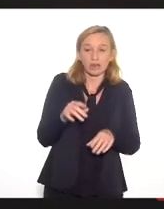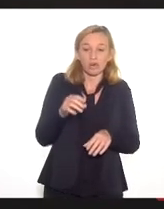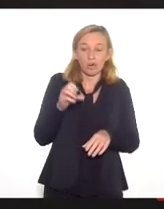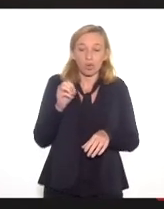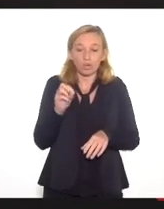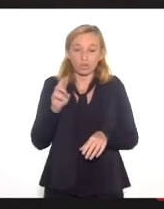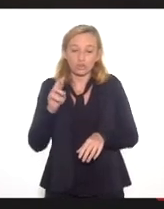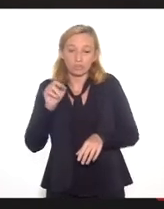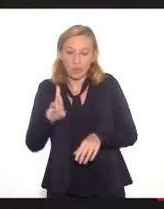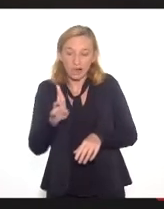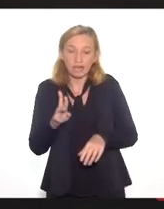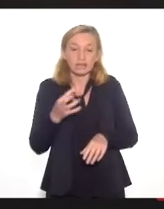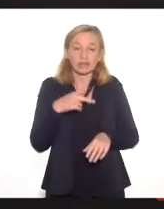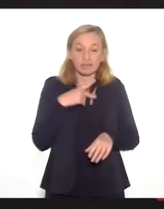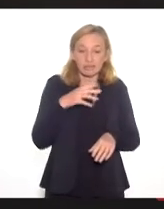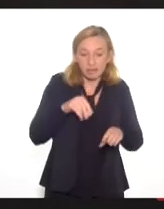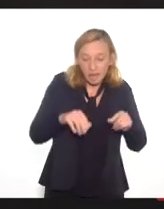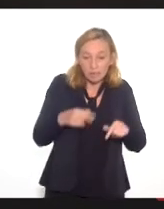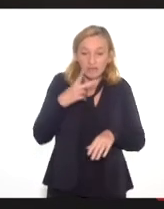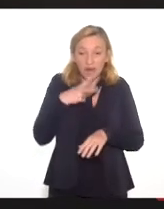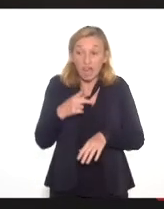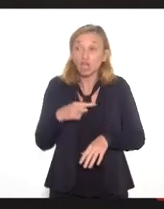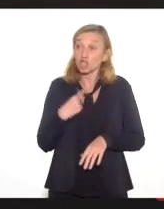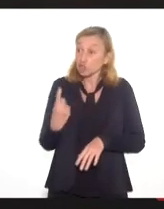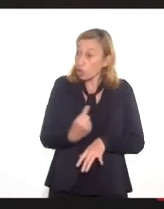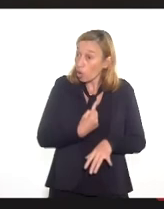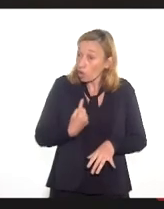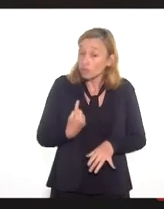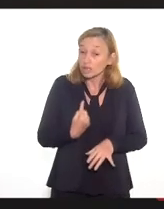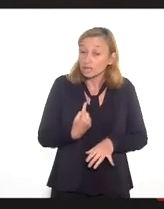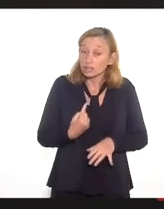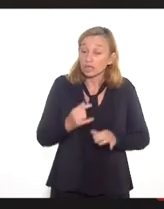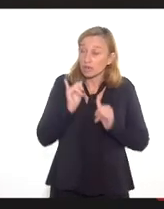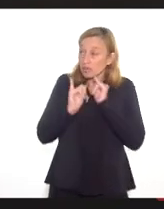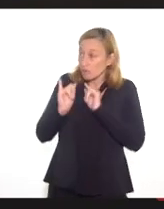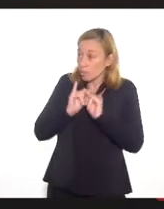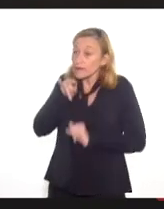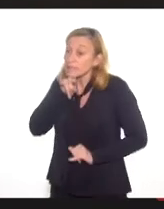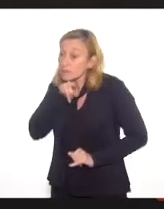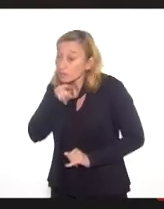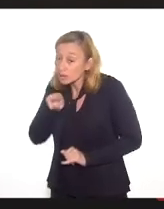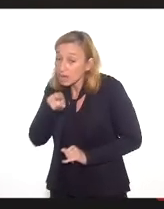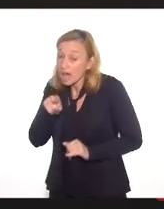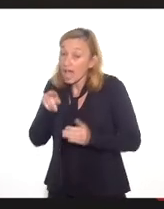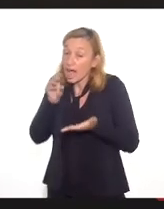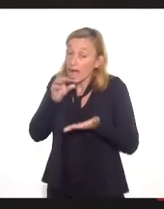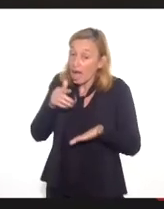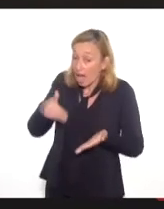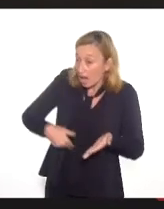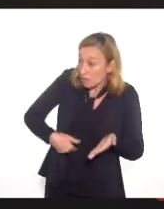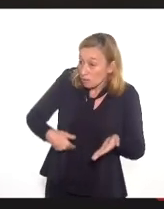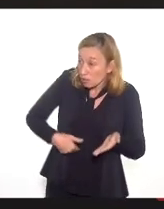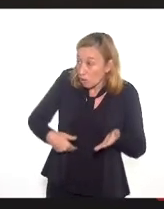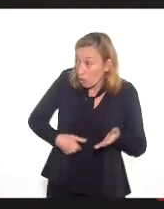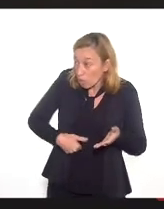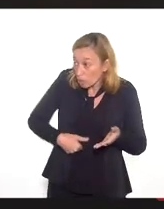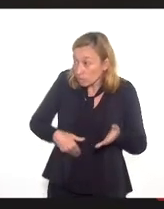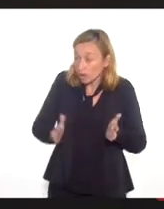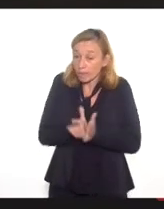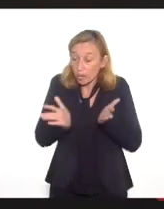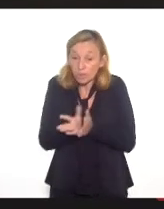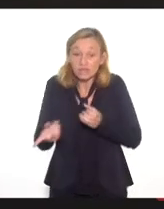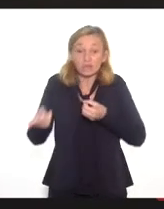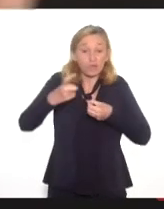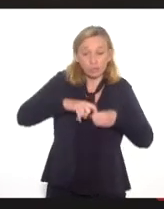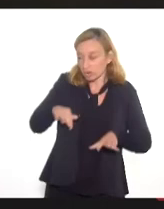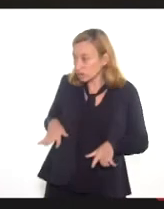Terra para dizer exatamente isso olha nós estamos trazendo a informação de que a fome e a pobreza estão voltando de forma galopante na